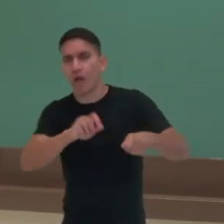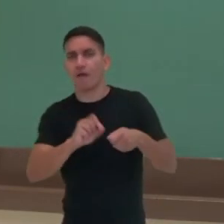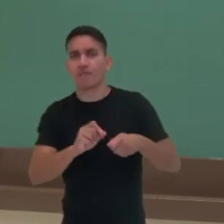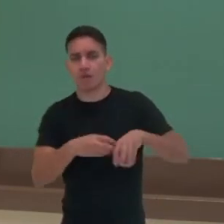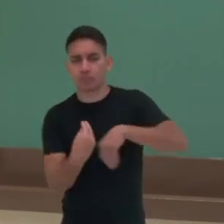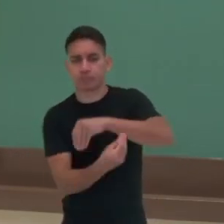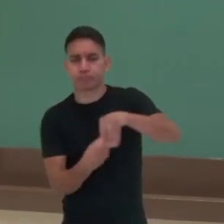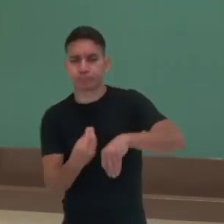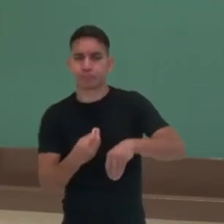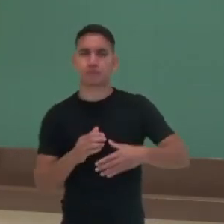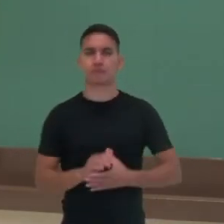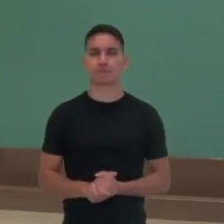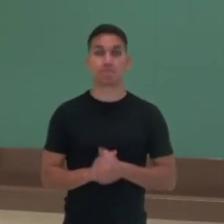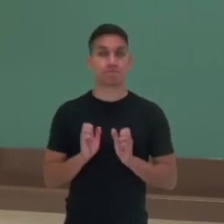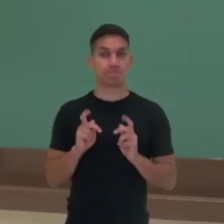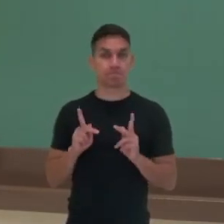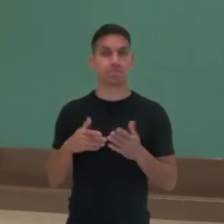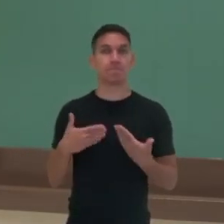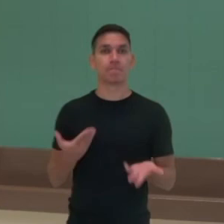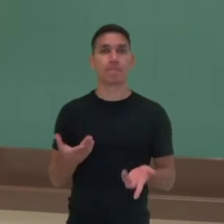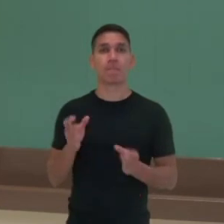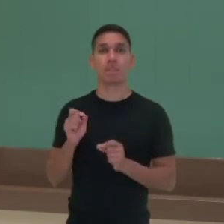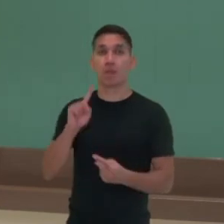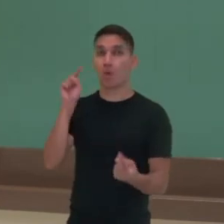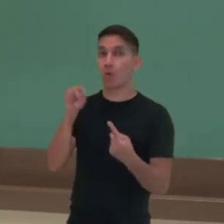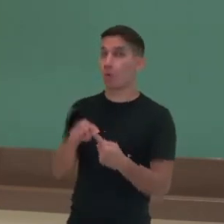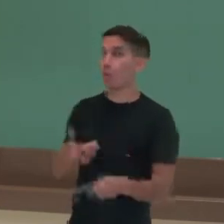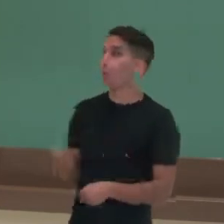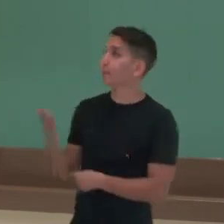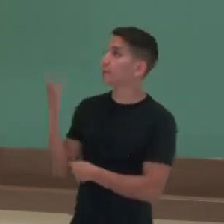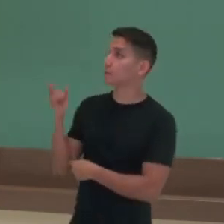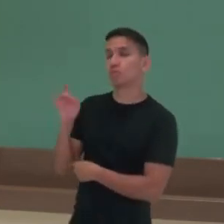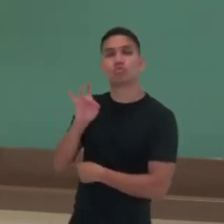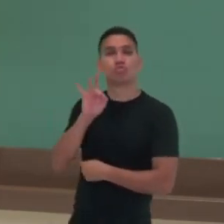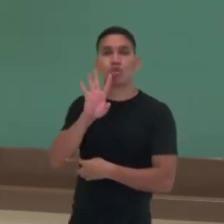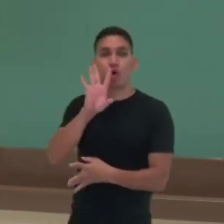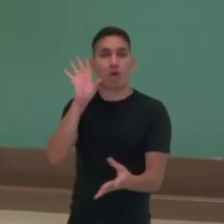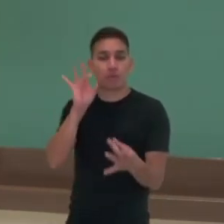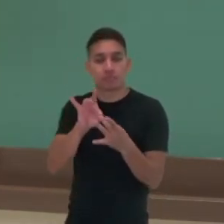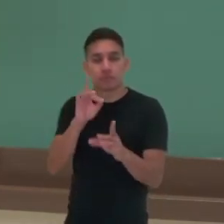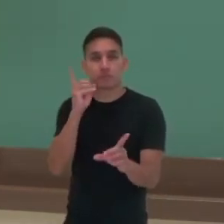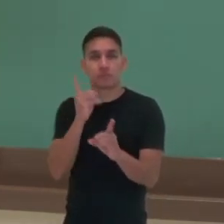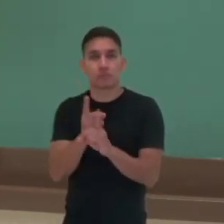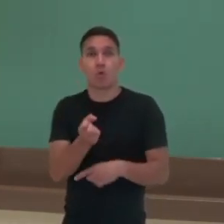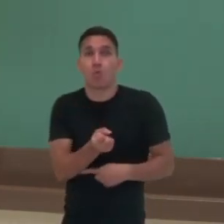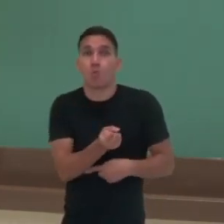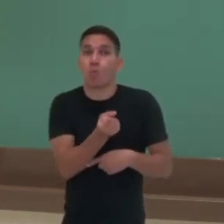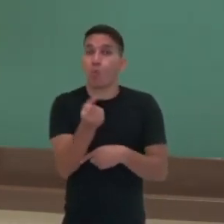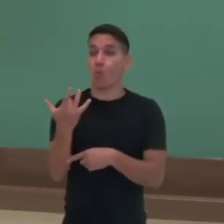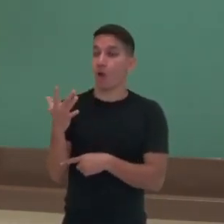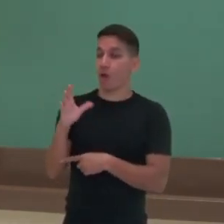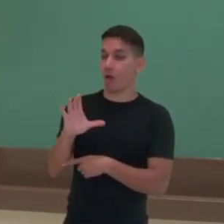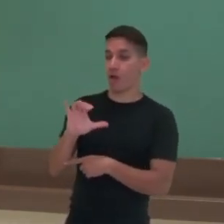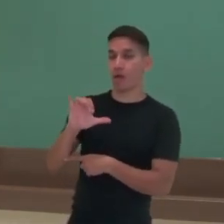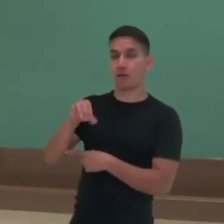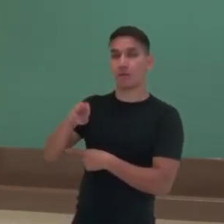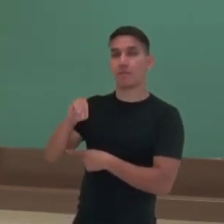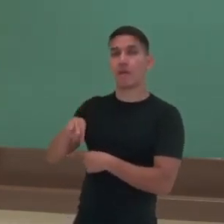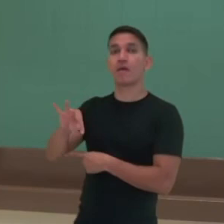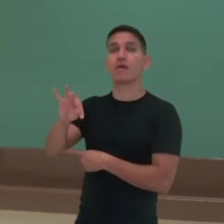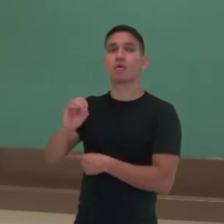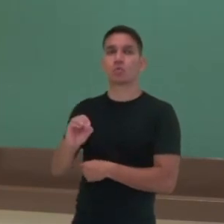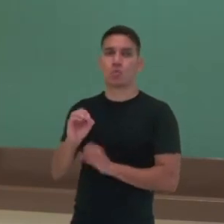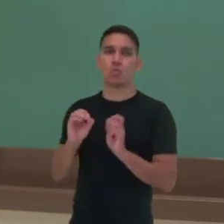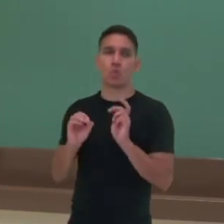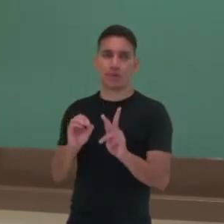ok? Certo? Bom, o objetivo era só encontrar a quantidade de cimento,